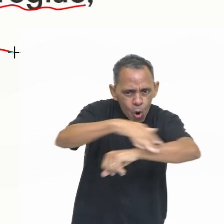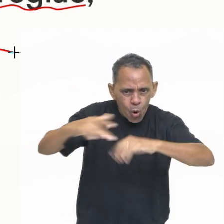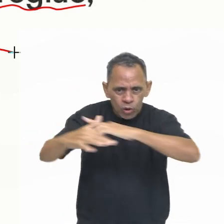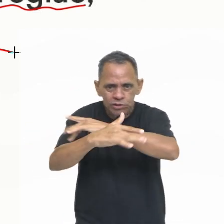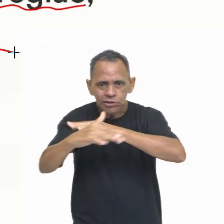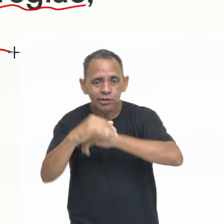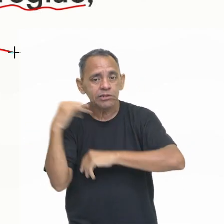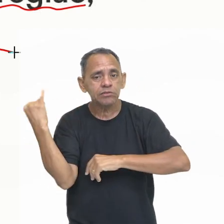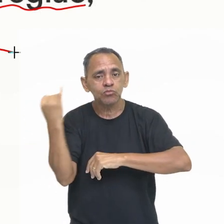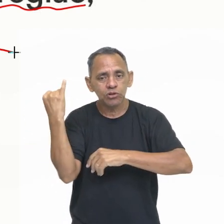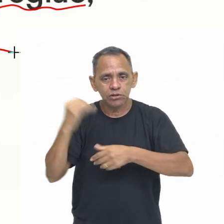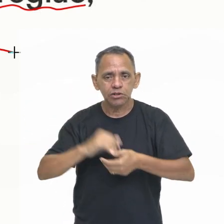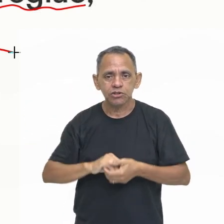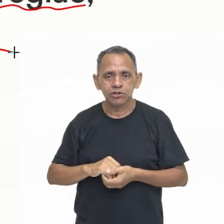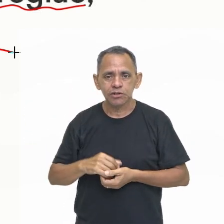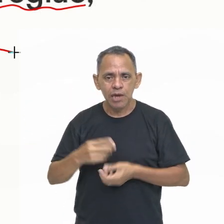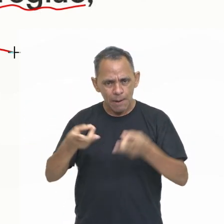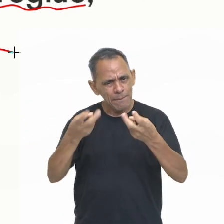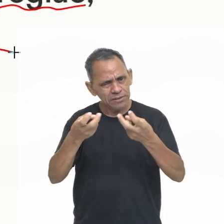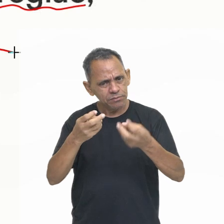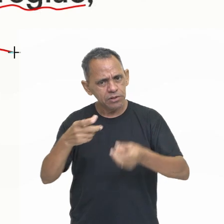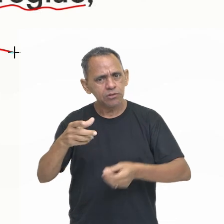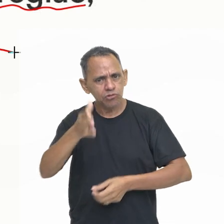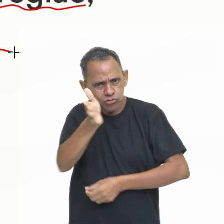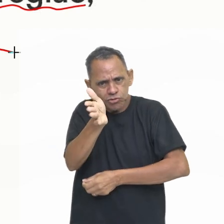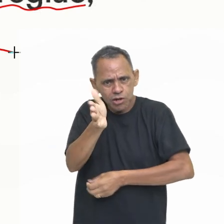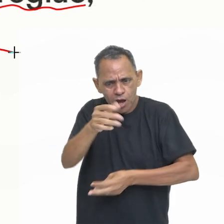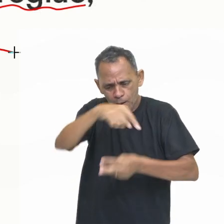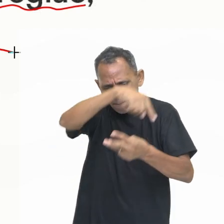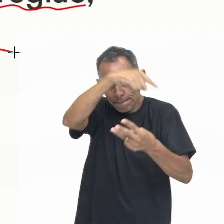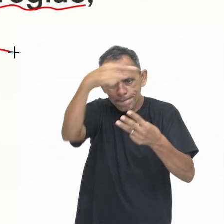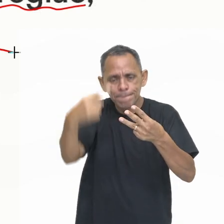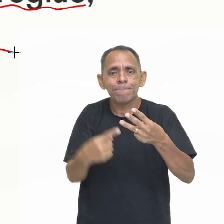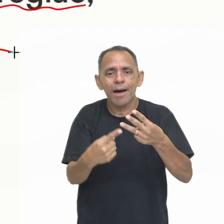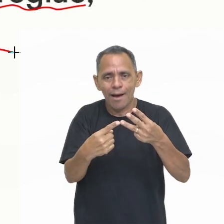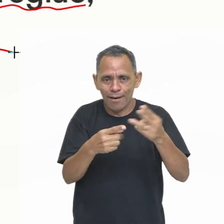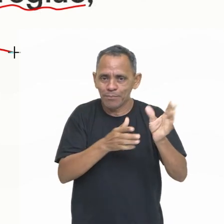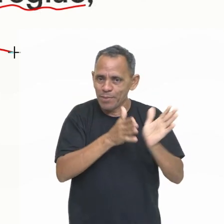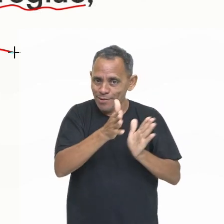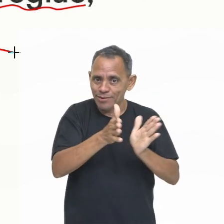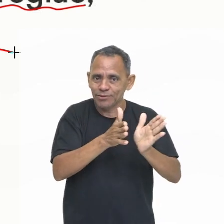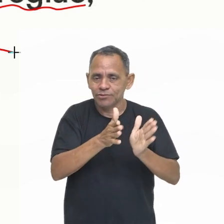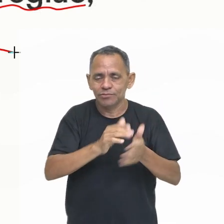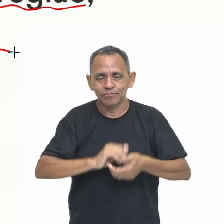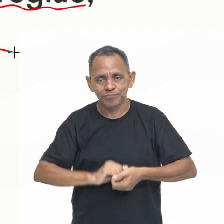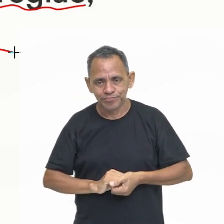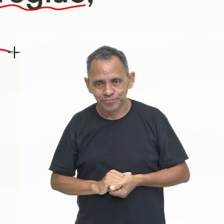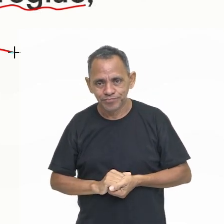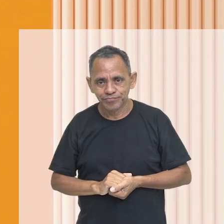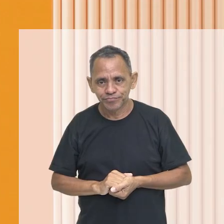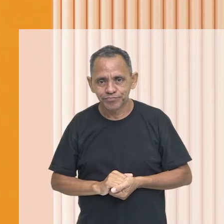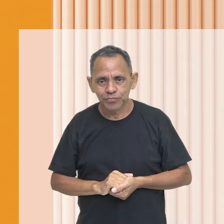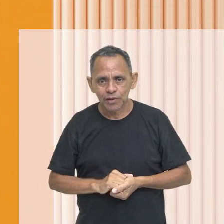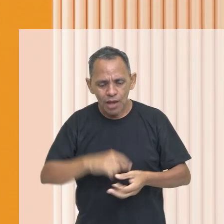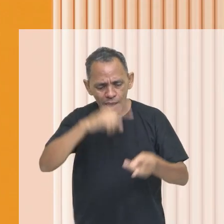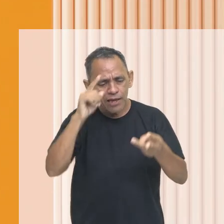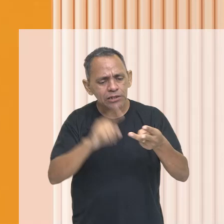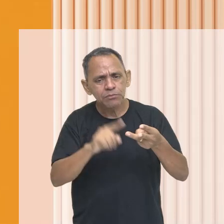em um terceiro ciclo, que é o ciclo que vai ser muito